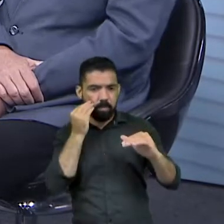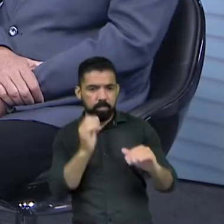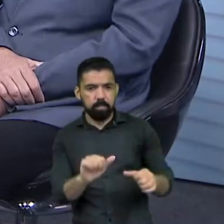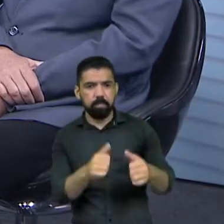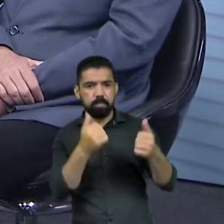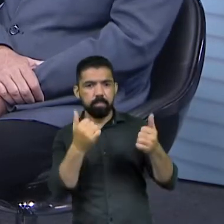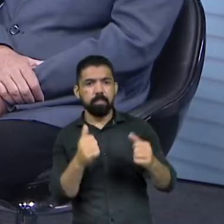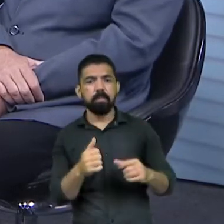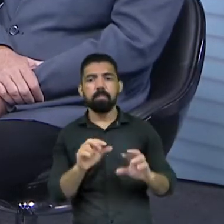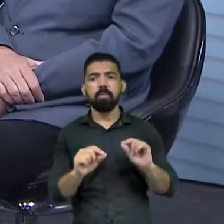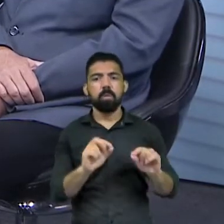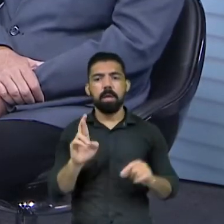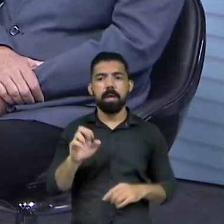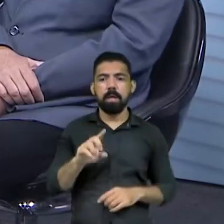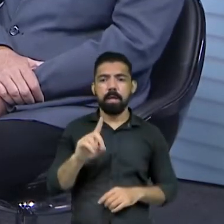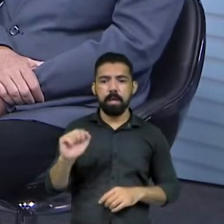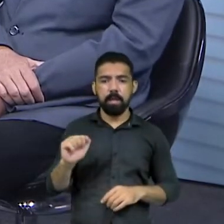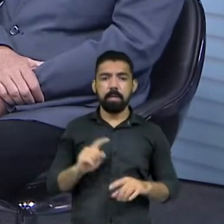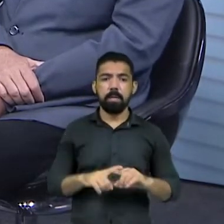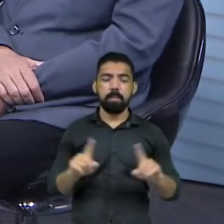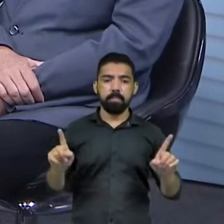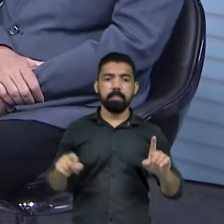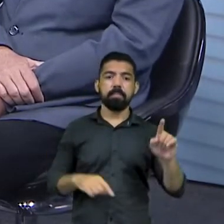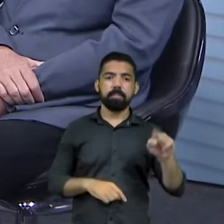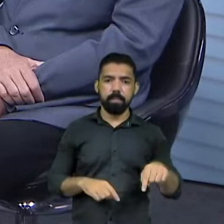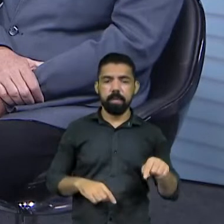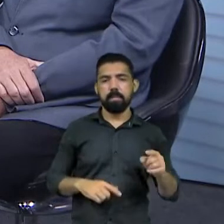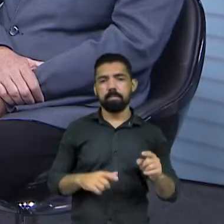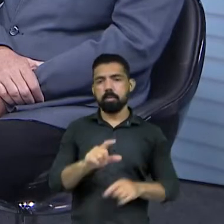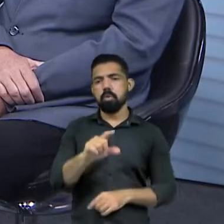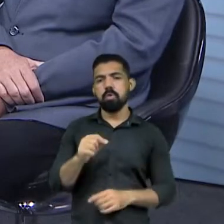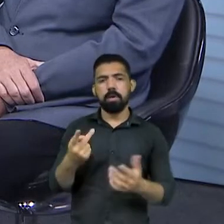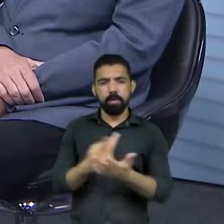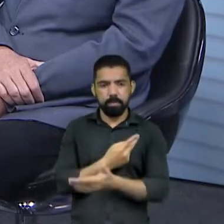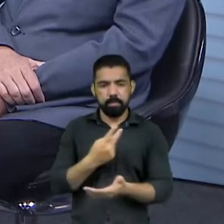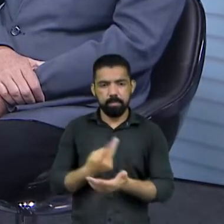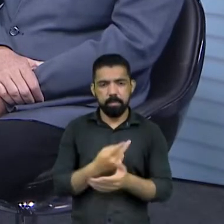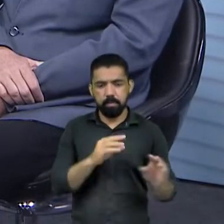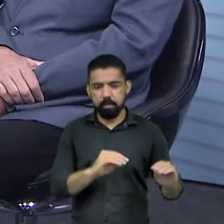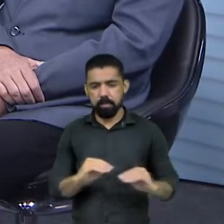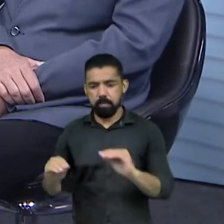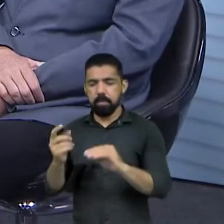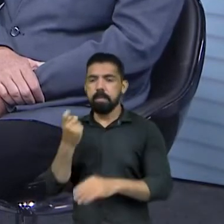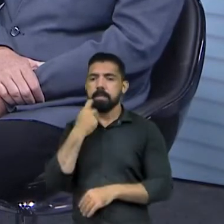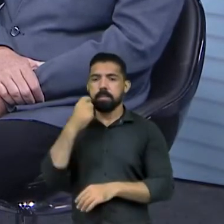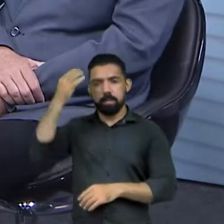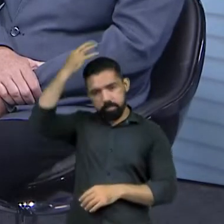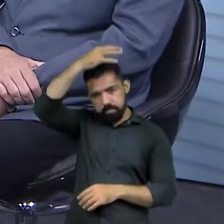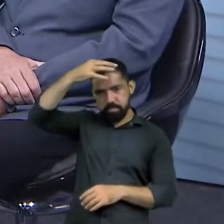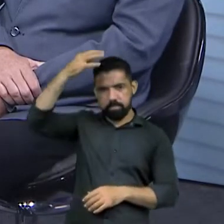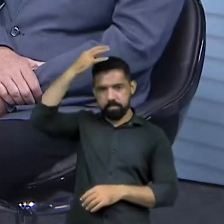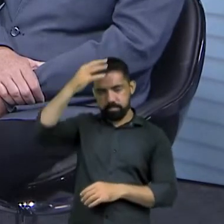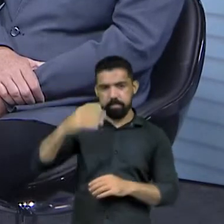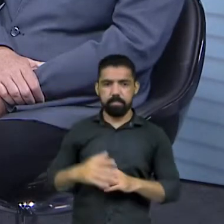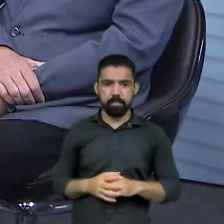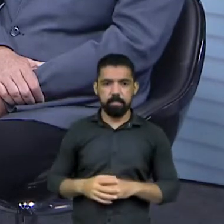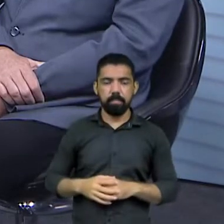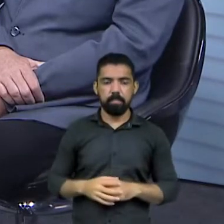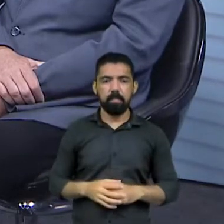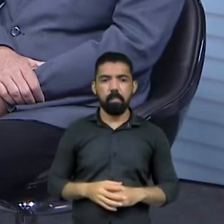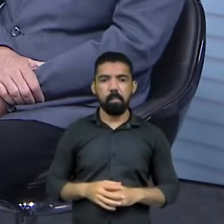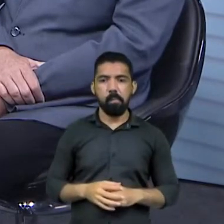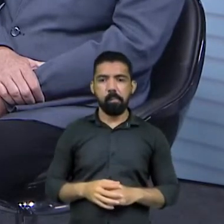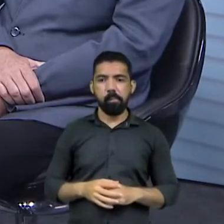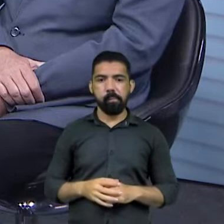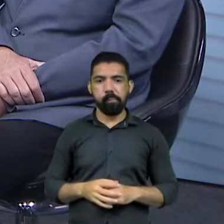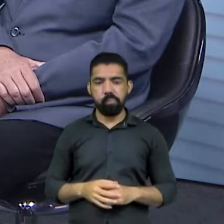a renda da Prefeitura e tal mas fo foi feliz né foi feliz colocar na sexta-feira Santa sextafeira não tem sentido um Carnaval fora de época não